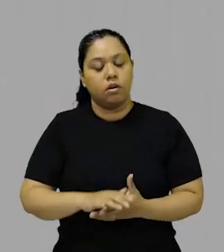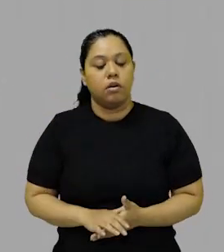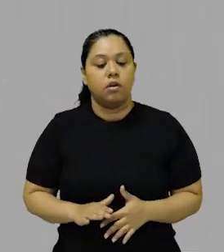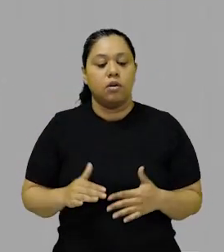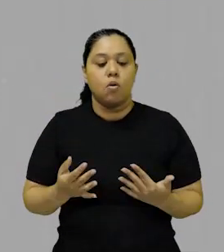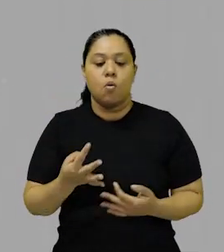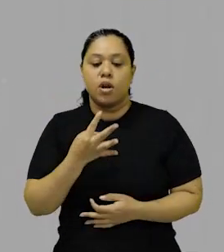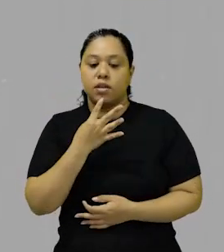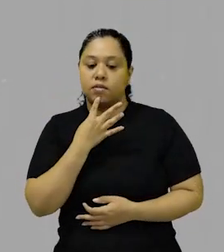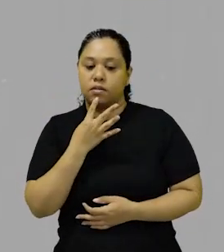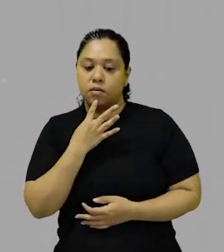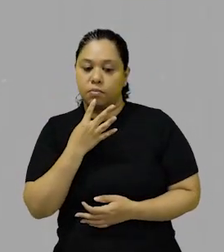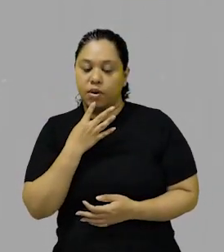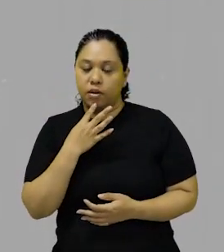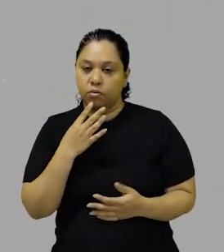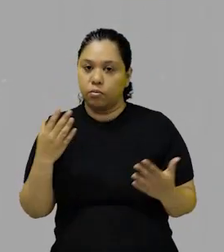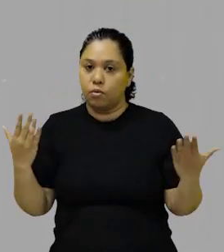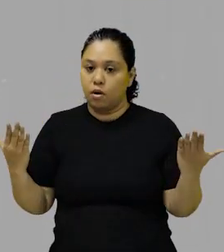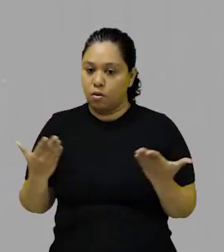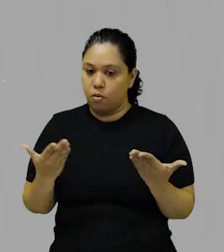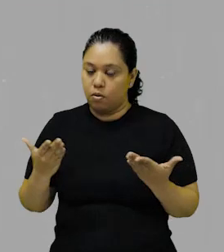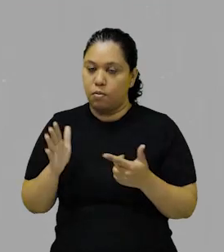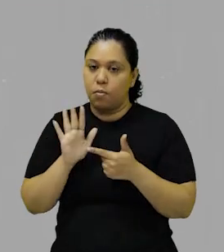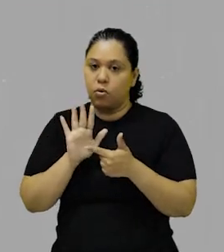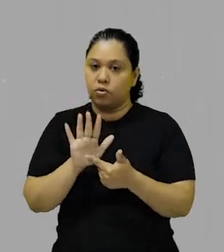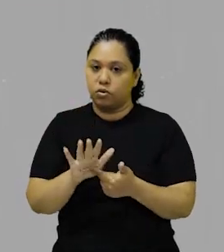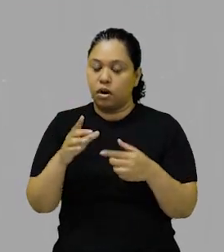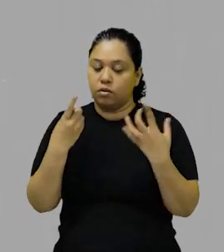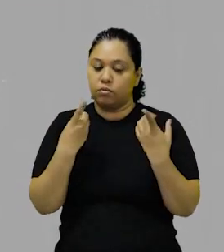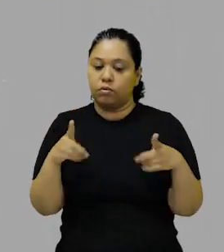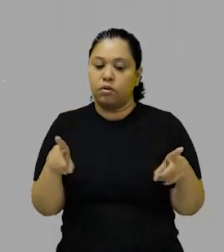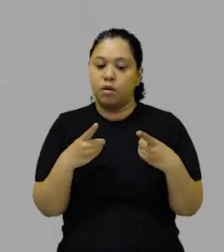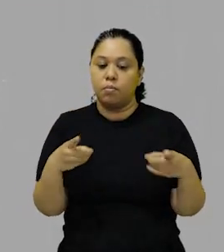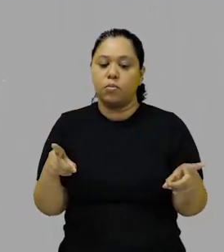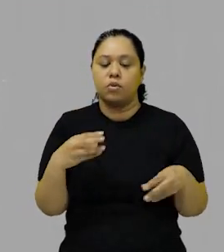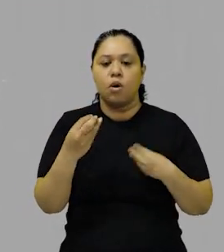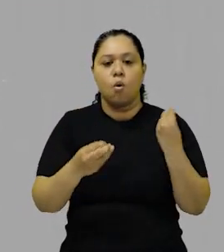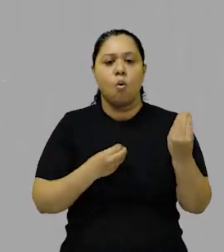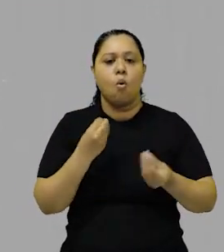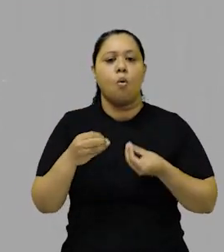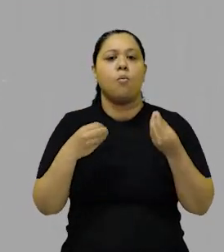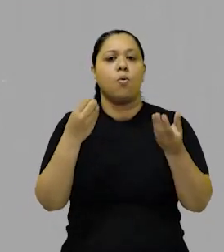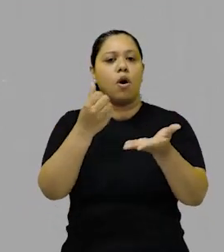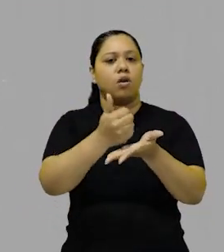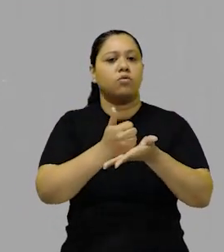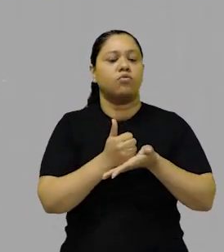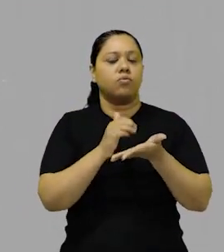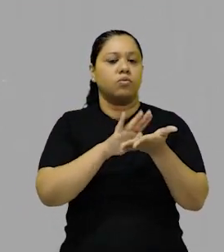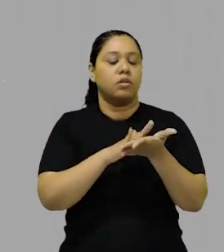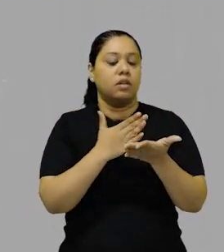sobre aquele conteúdo que está sendo apresentado na música. De que forma isso te ajuda a interpretar?